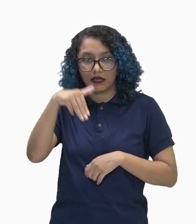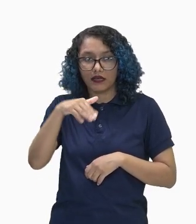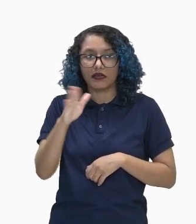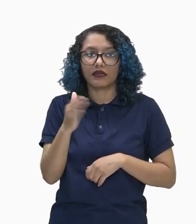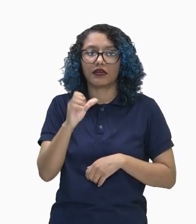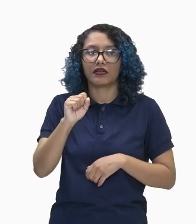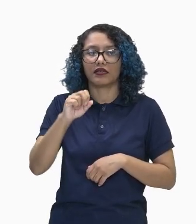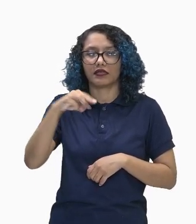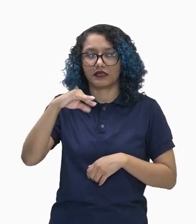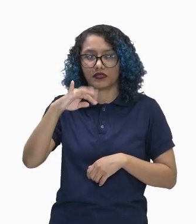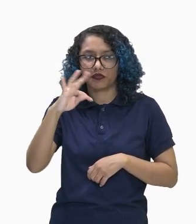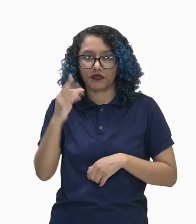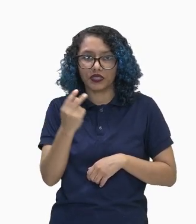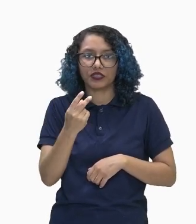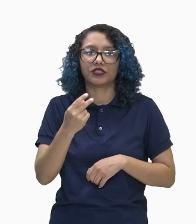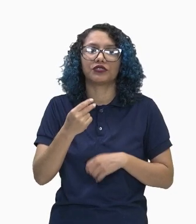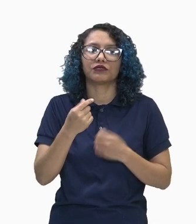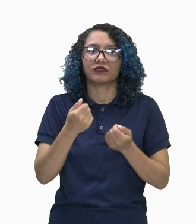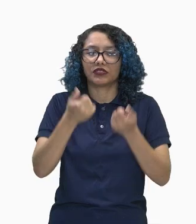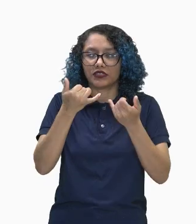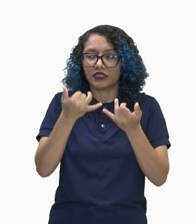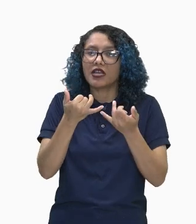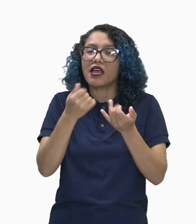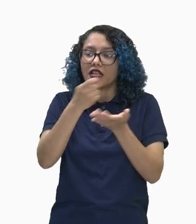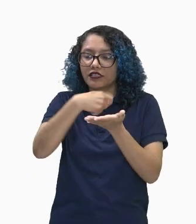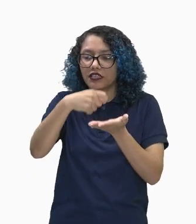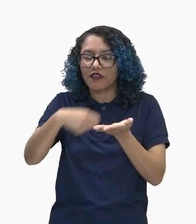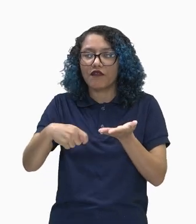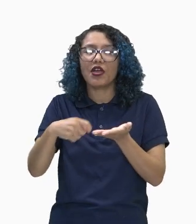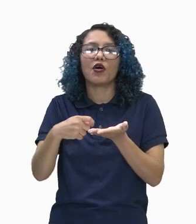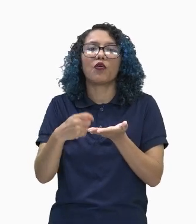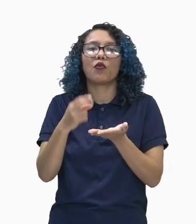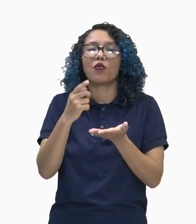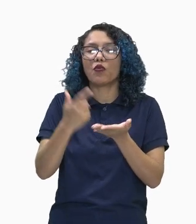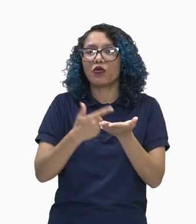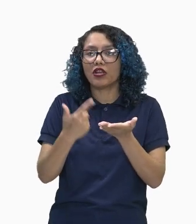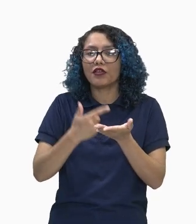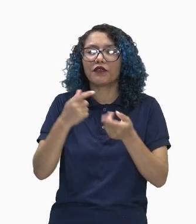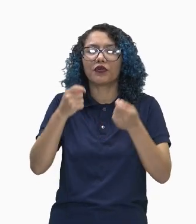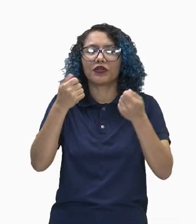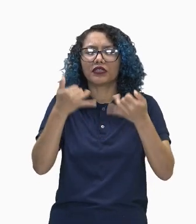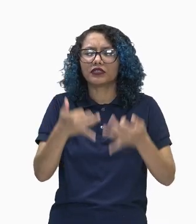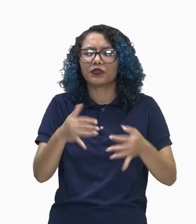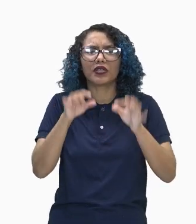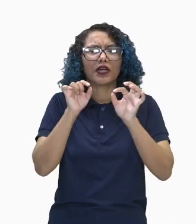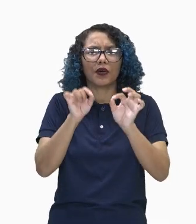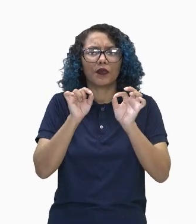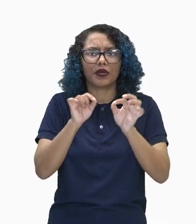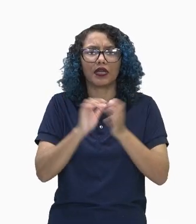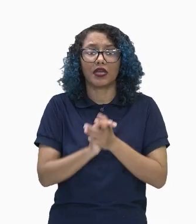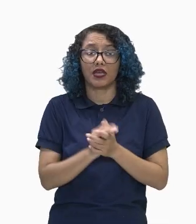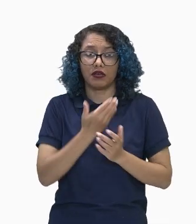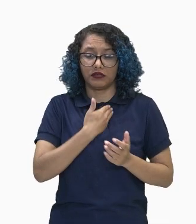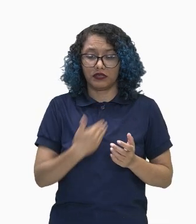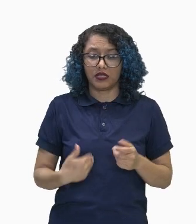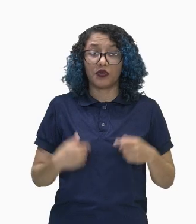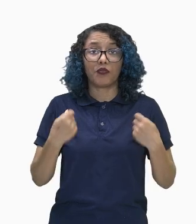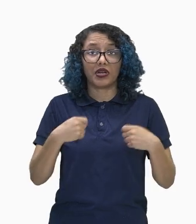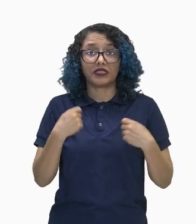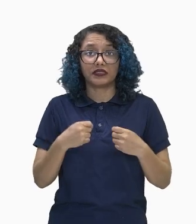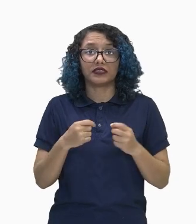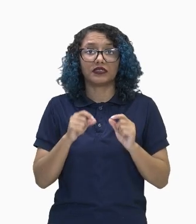escreveu uma obra chamada A Riqueza das Nações, né, onde ele argumenta que o Estado deve ter um papel limitado